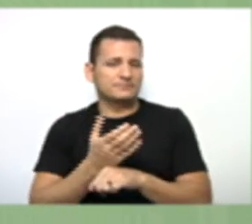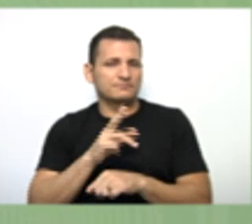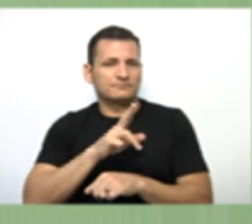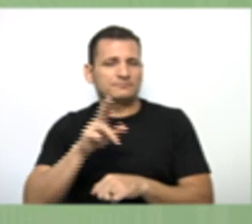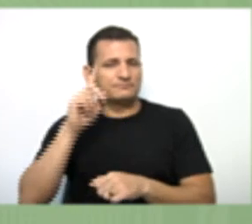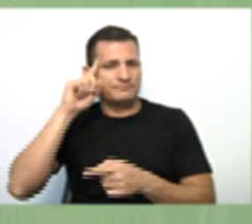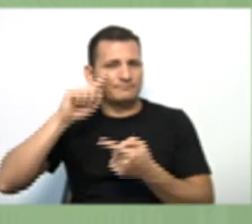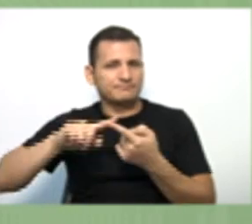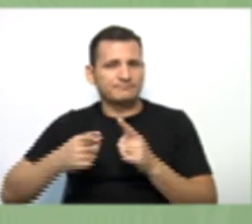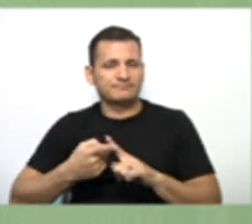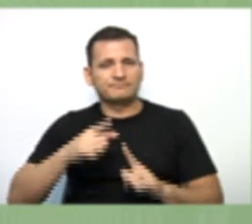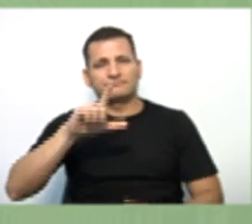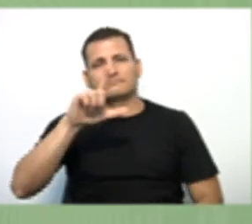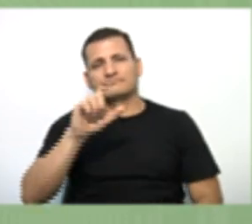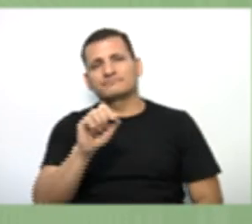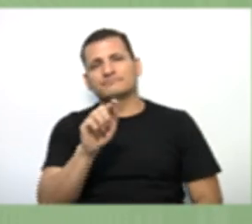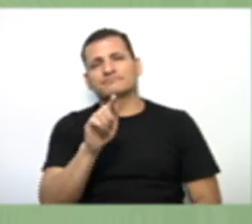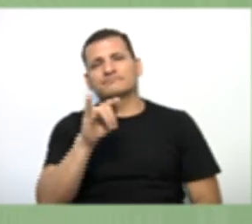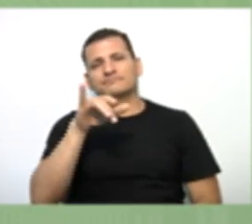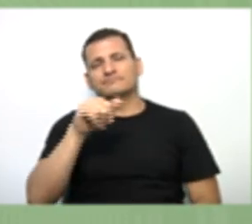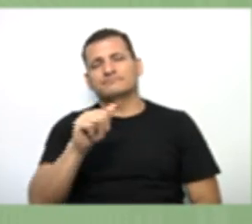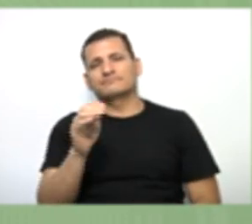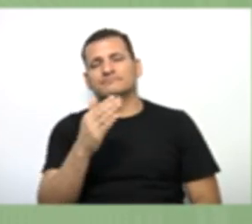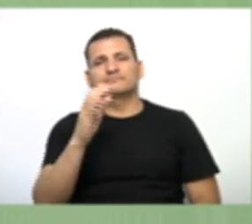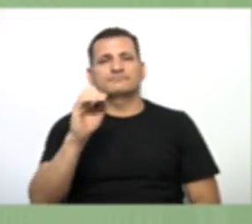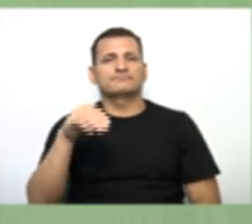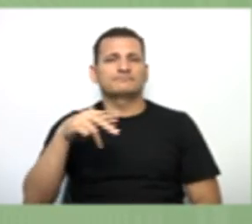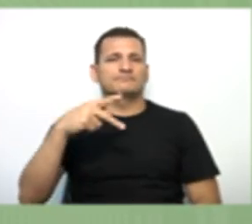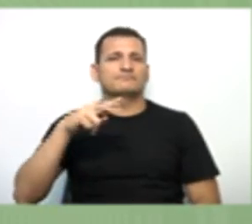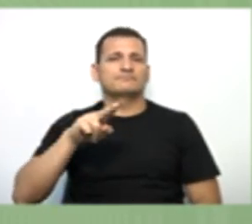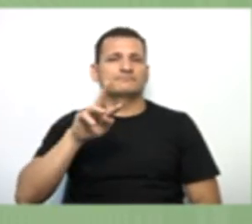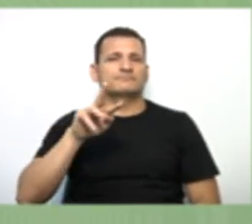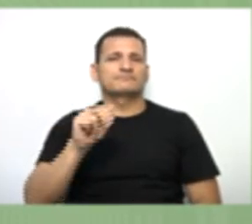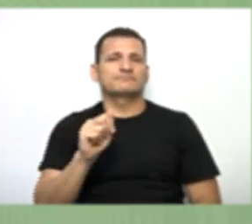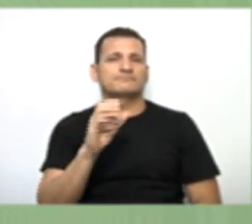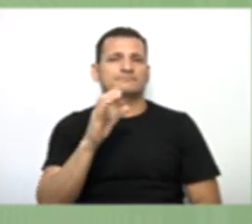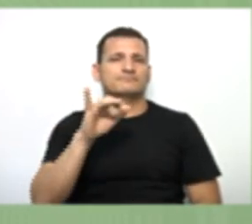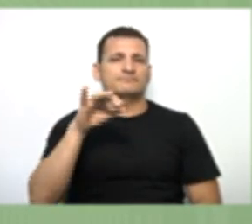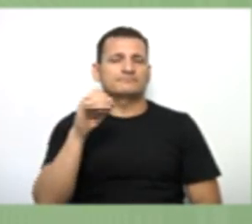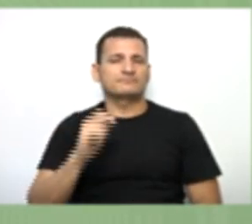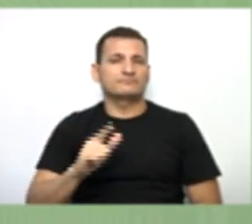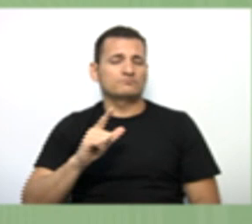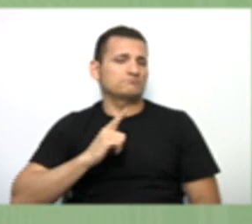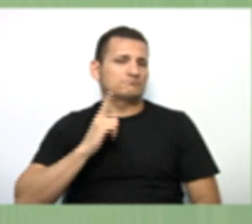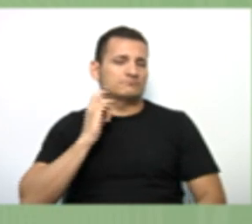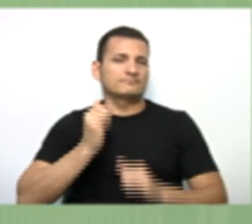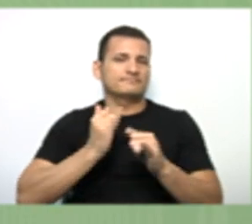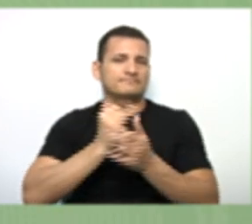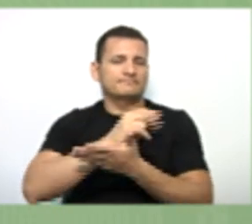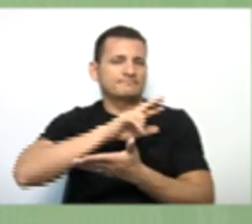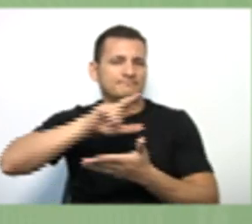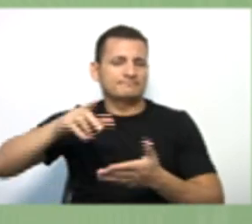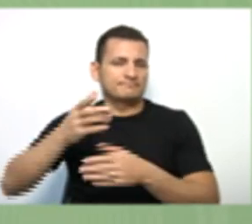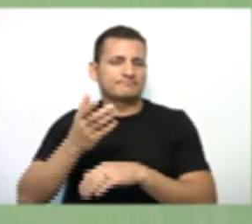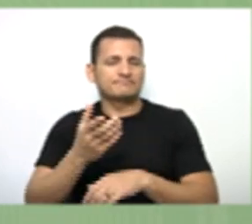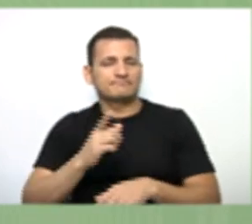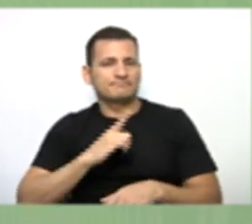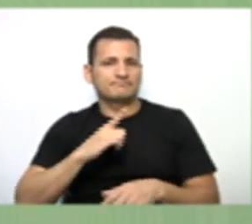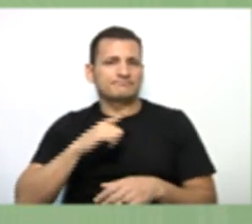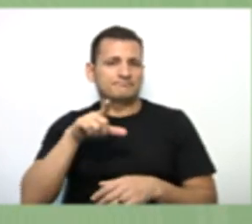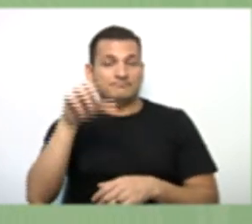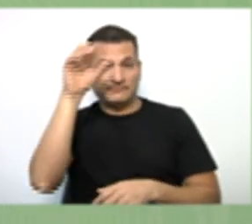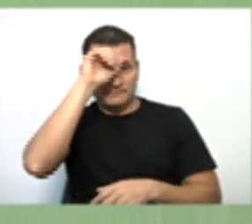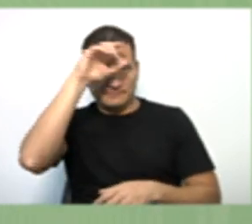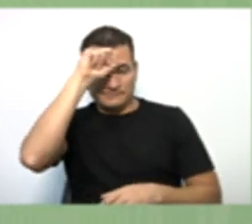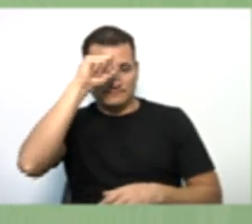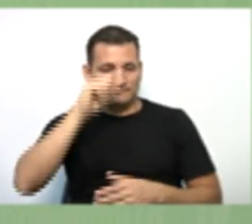lógica computacional. E existe muita matéria na internet sobre isso para vocês aprenderem. Isso aqui, gente,